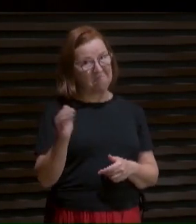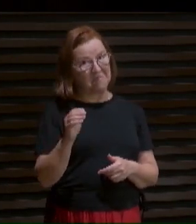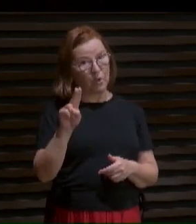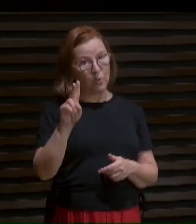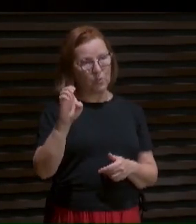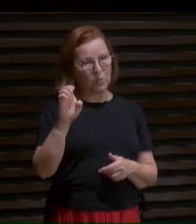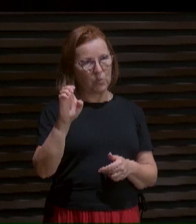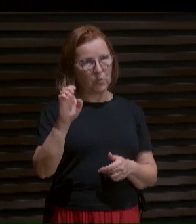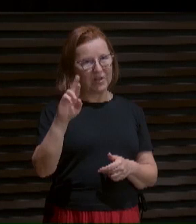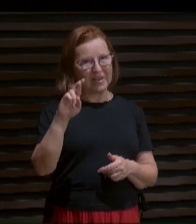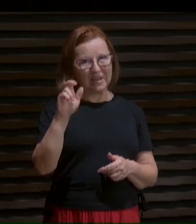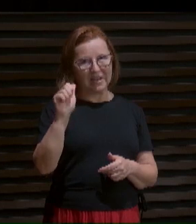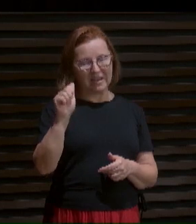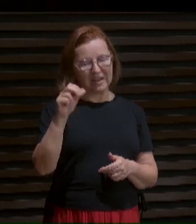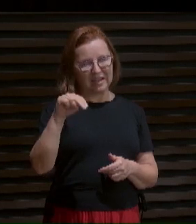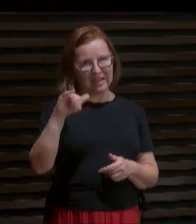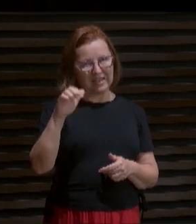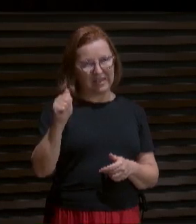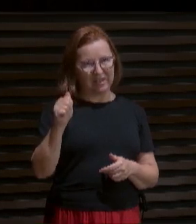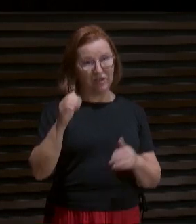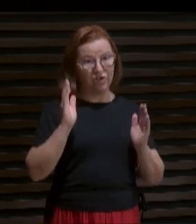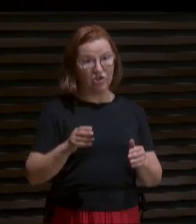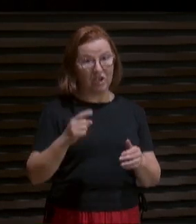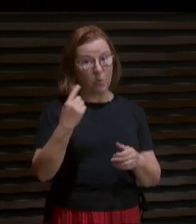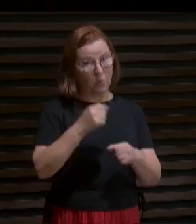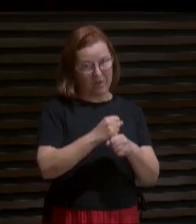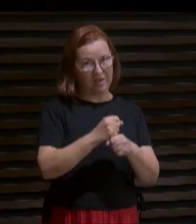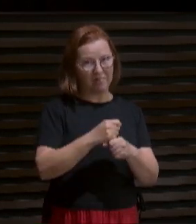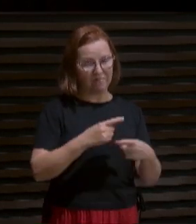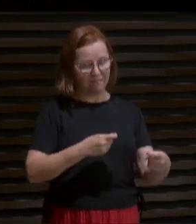já vai fazer um ano de guerra.